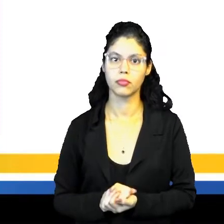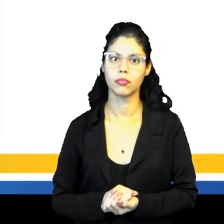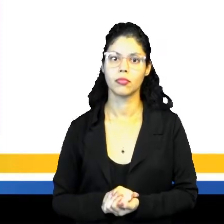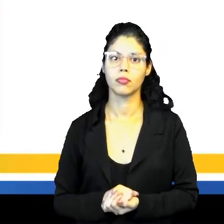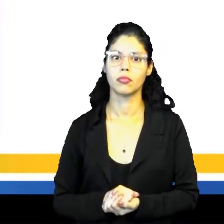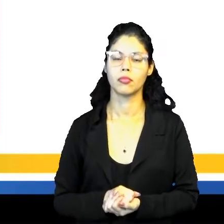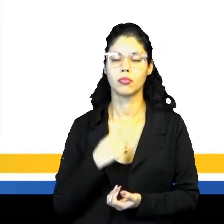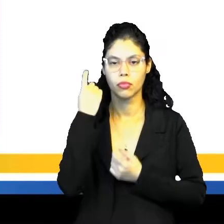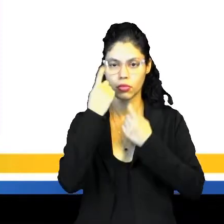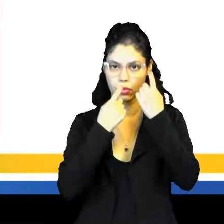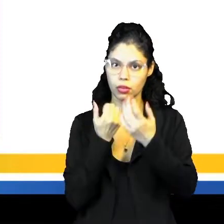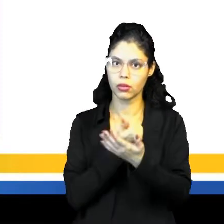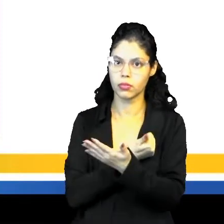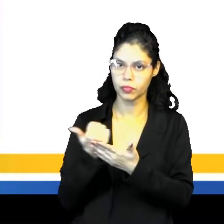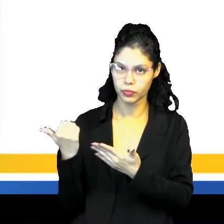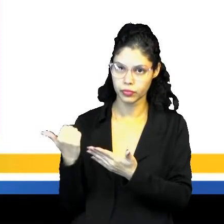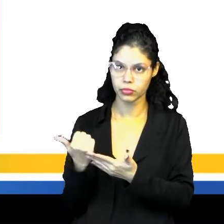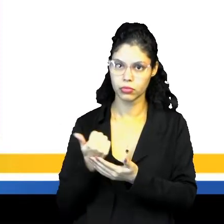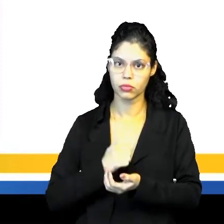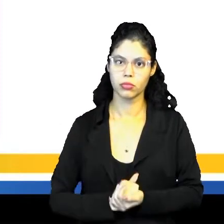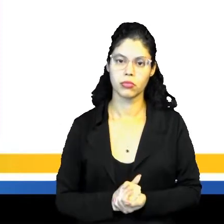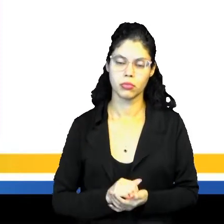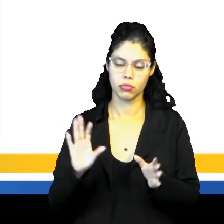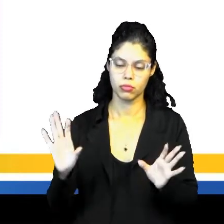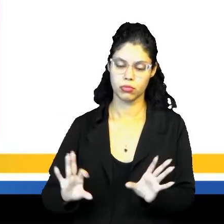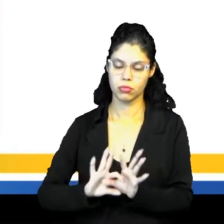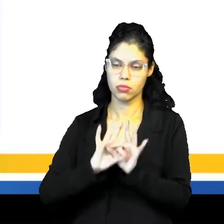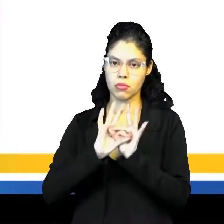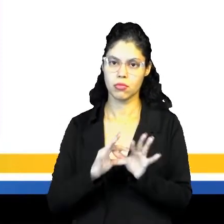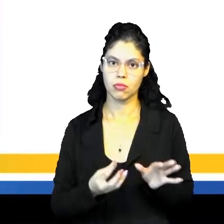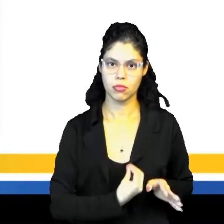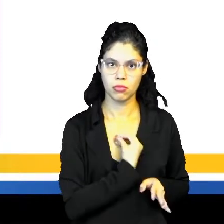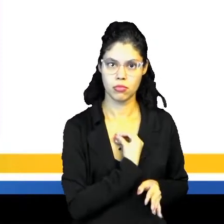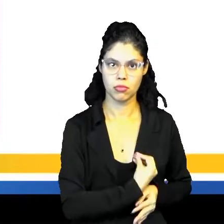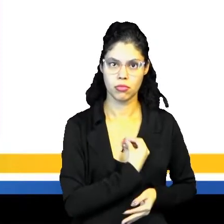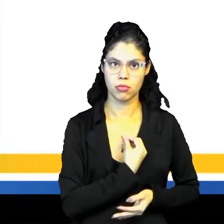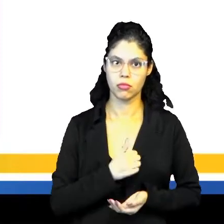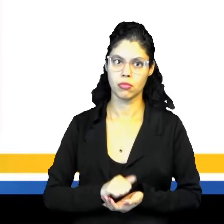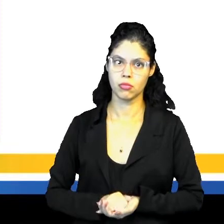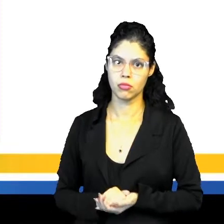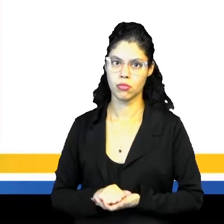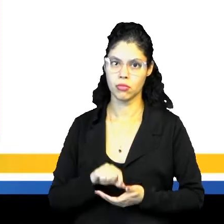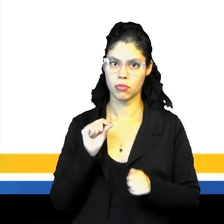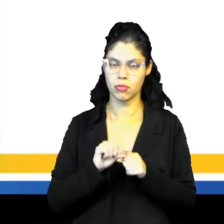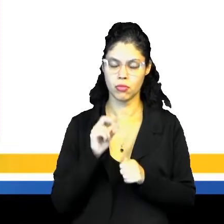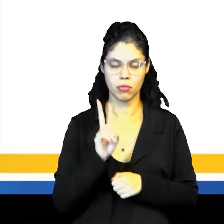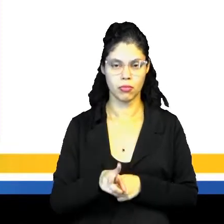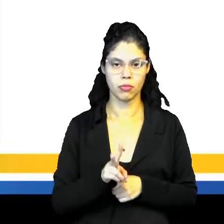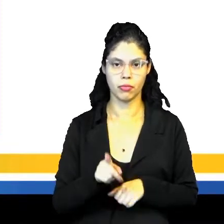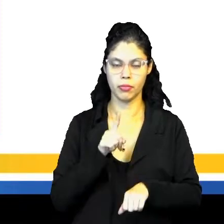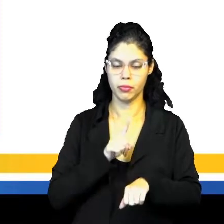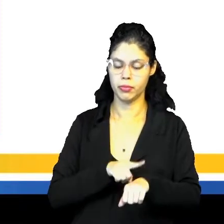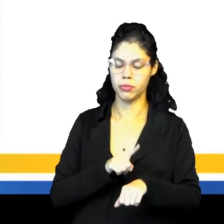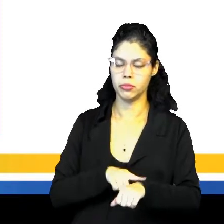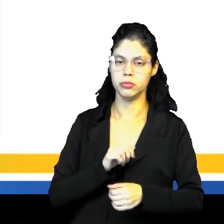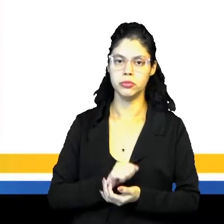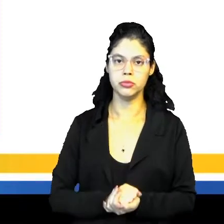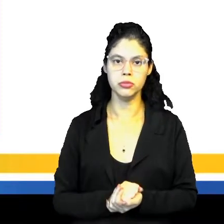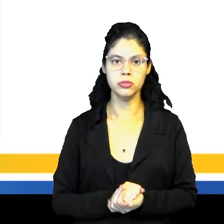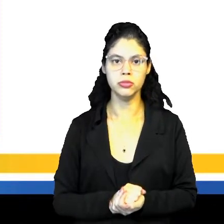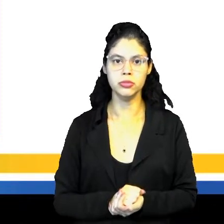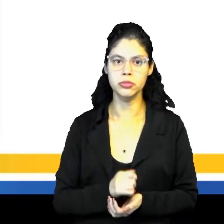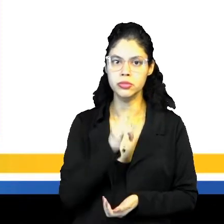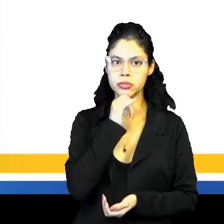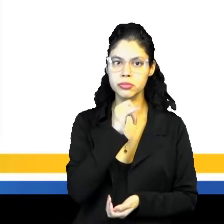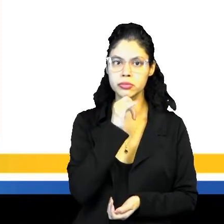que expressa ação, né, passada conectada com o presente, né, realizadas ao mesmo tempo determinado. Então tem até